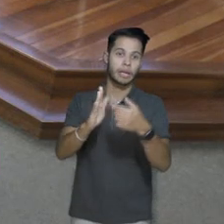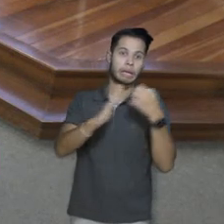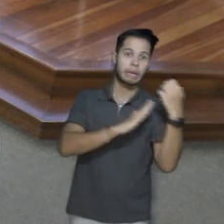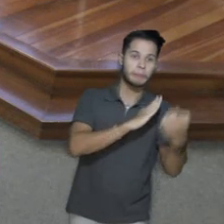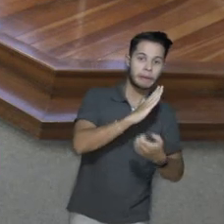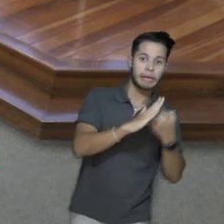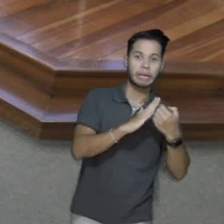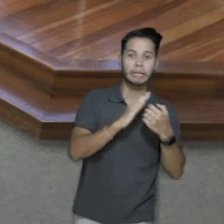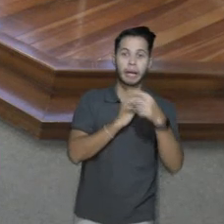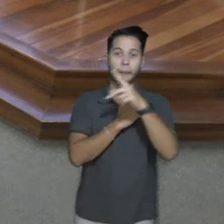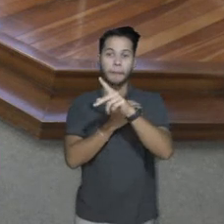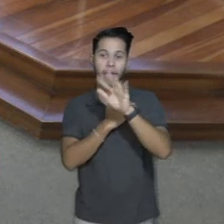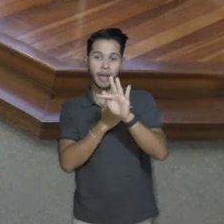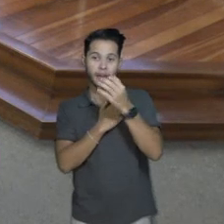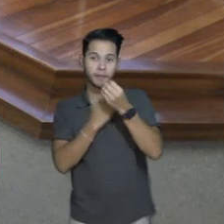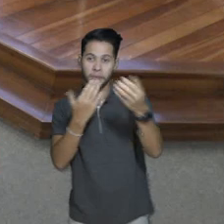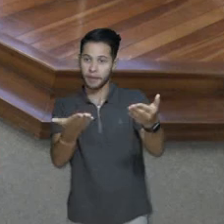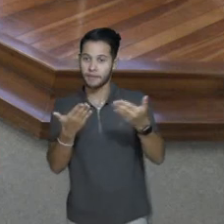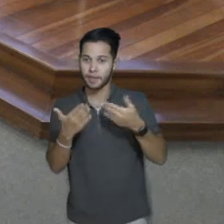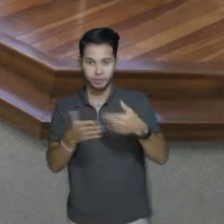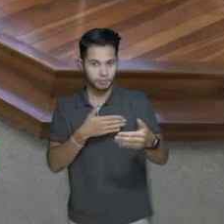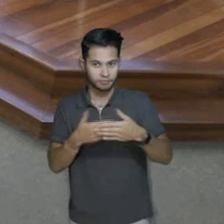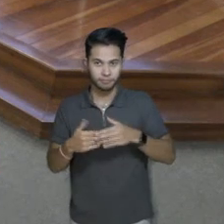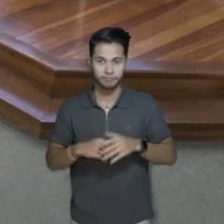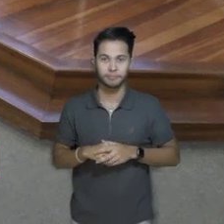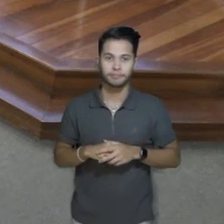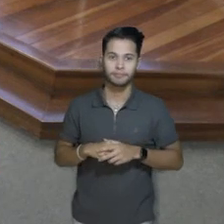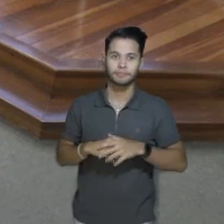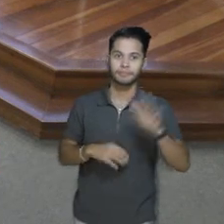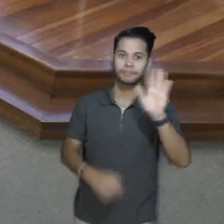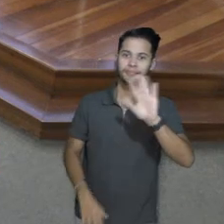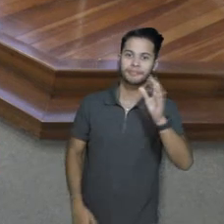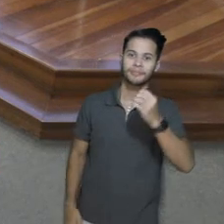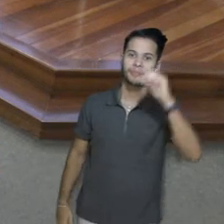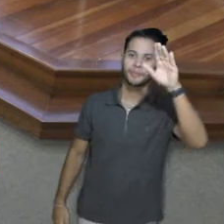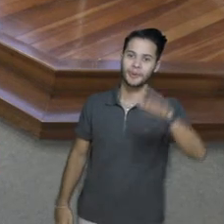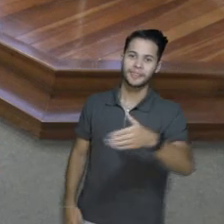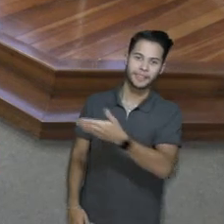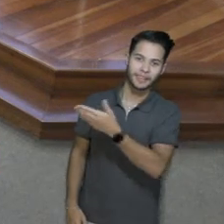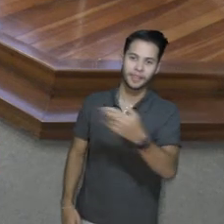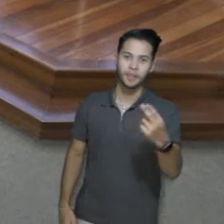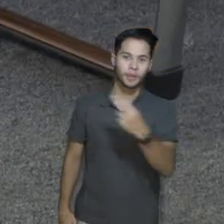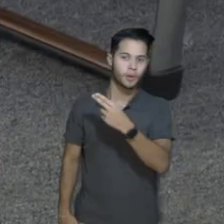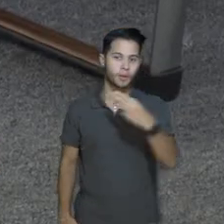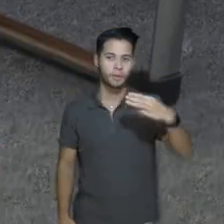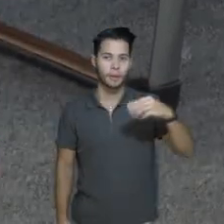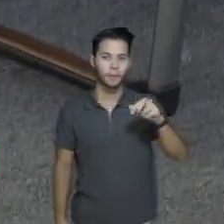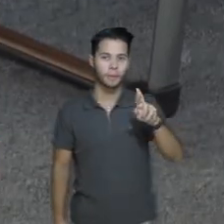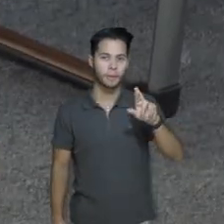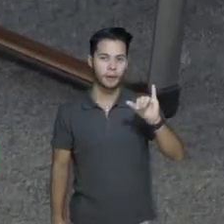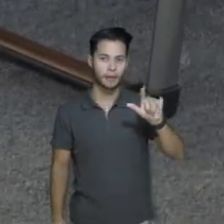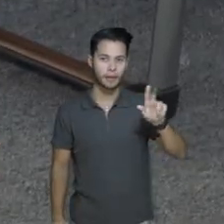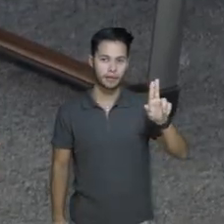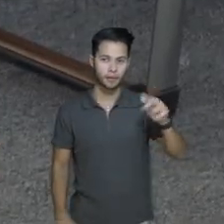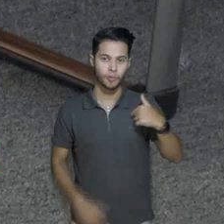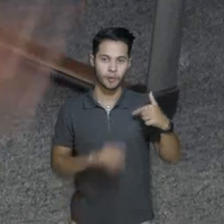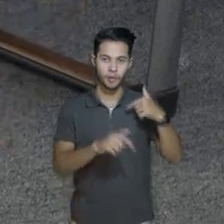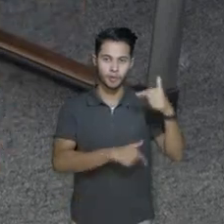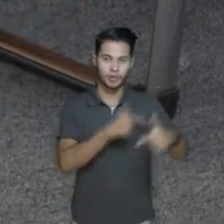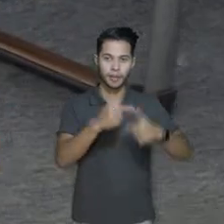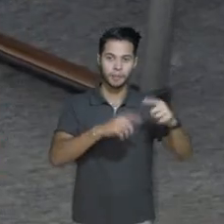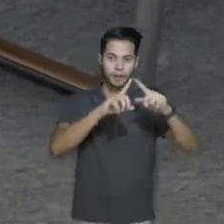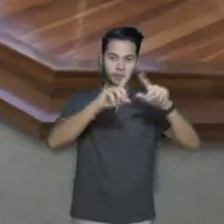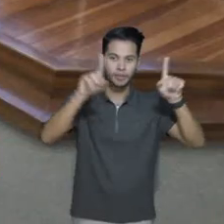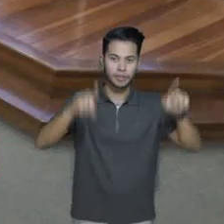como pessoa física seja bem-vinda Olá boa tarde meu nome é Marilu eu sou servidora da casa seja bem-vinda